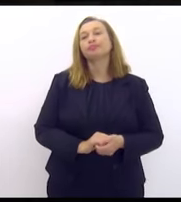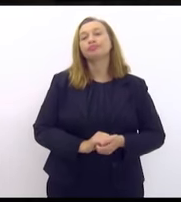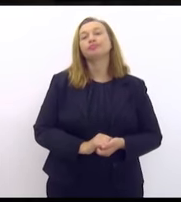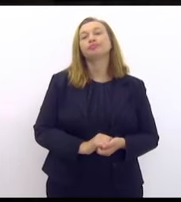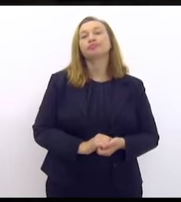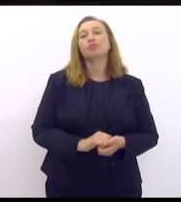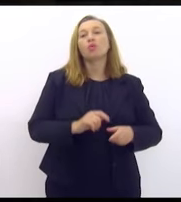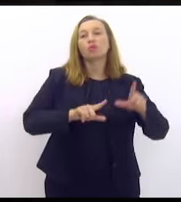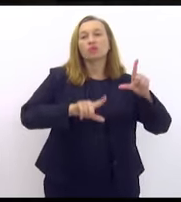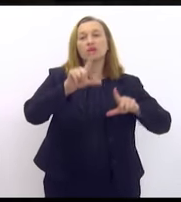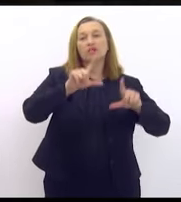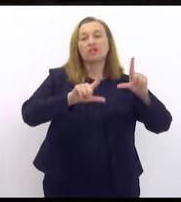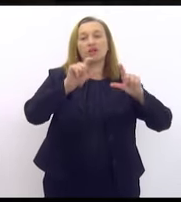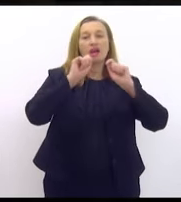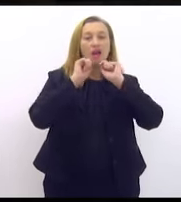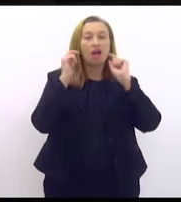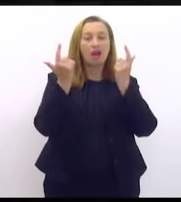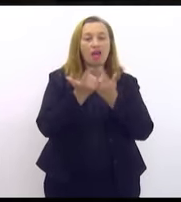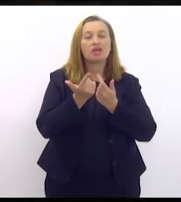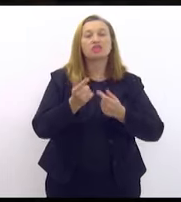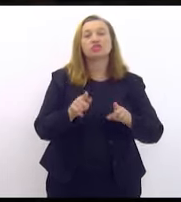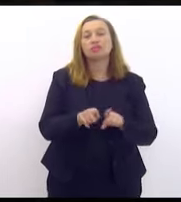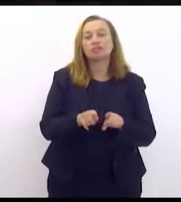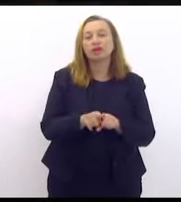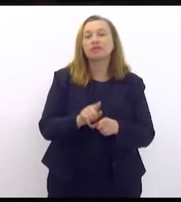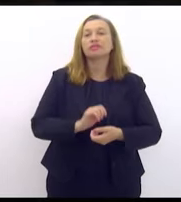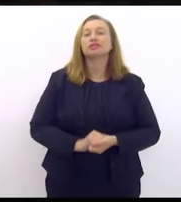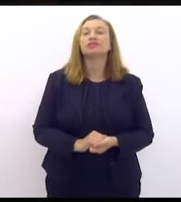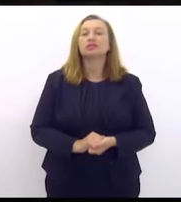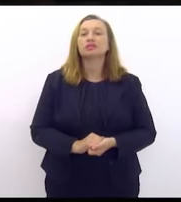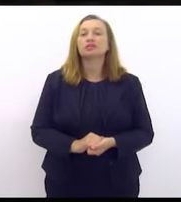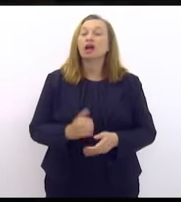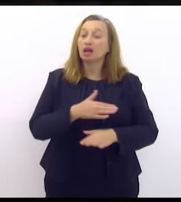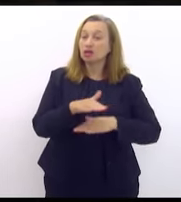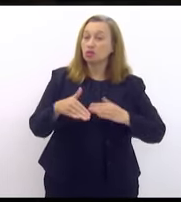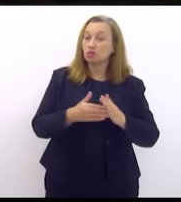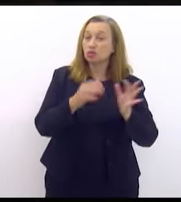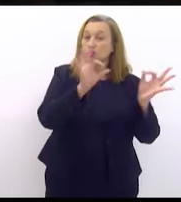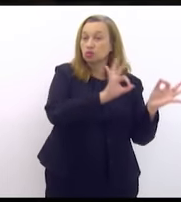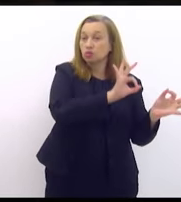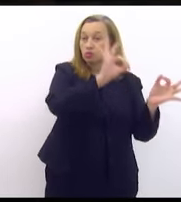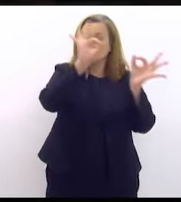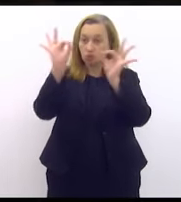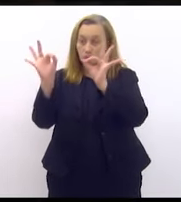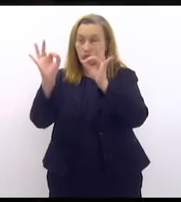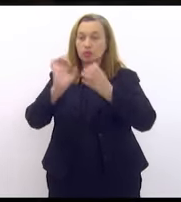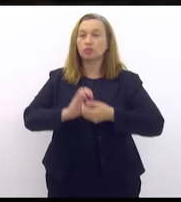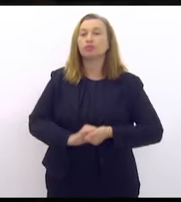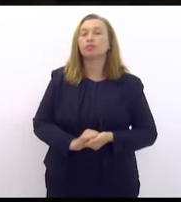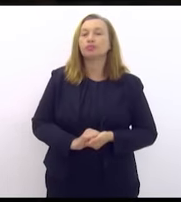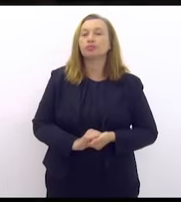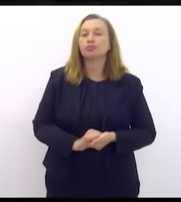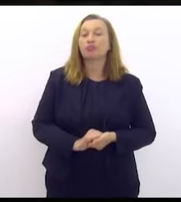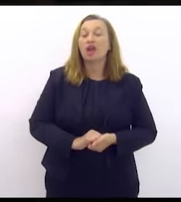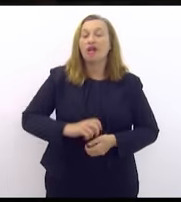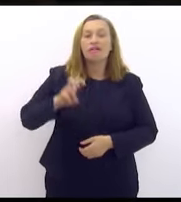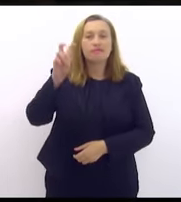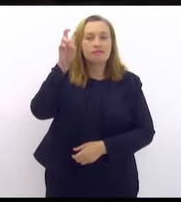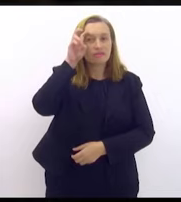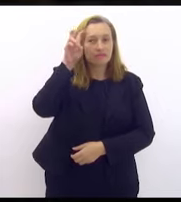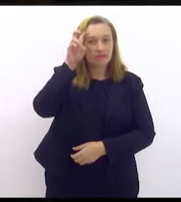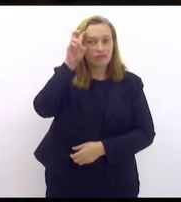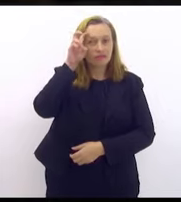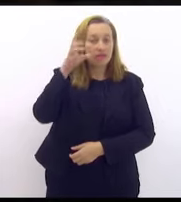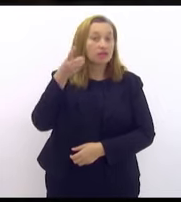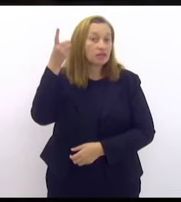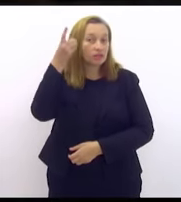Alerja e de forma remota, senhoras e senhores telespectadores. Quinta-feira,